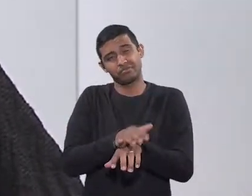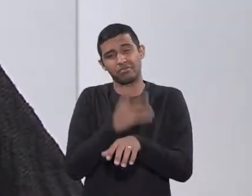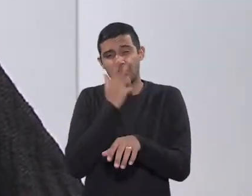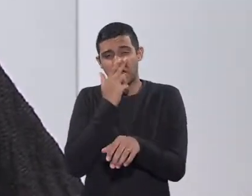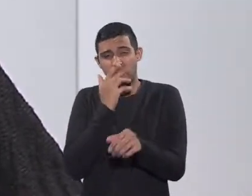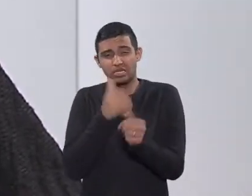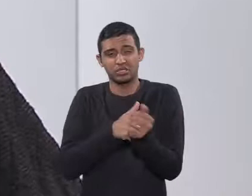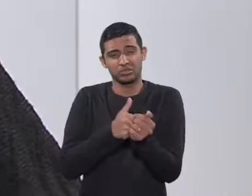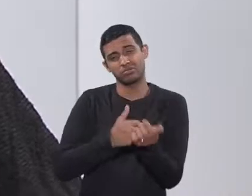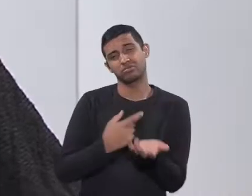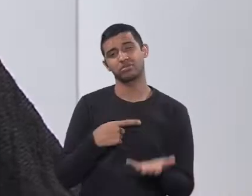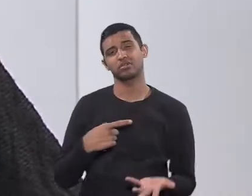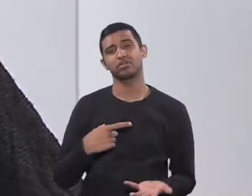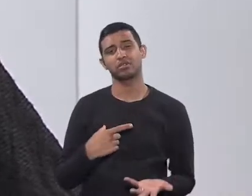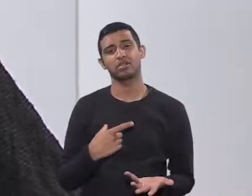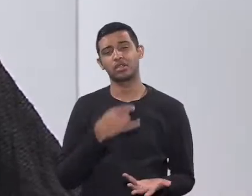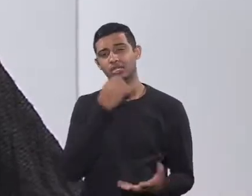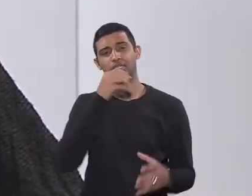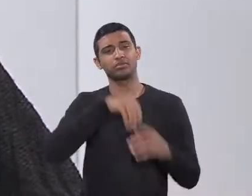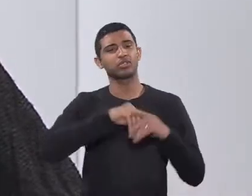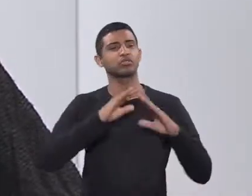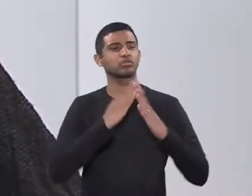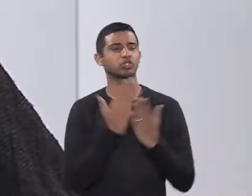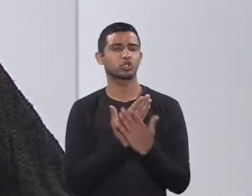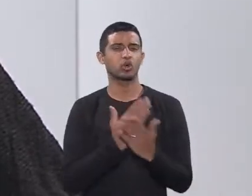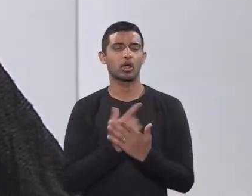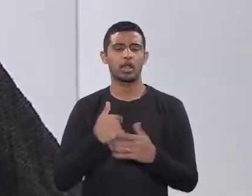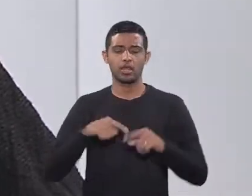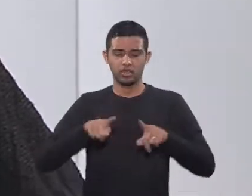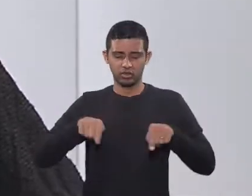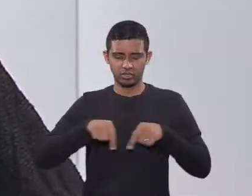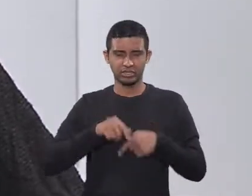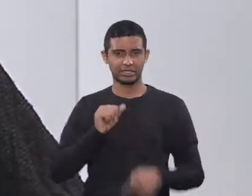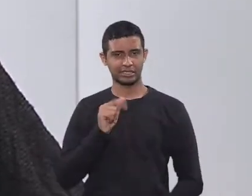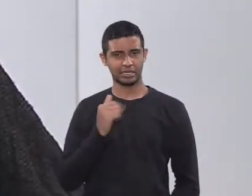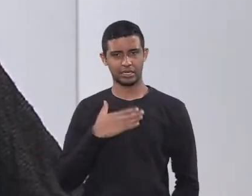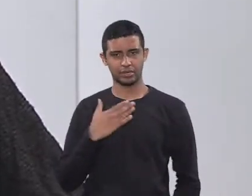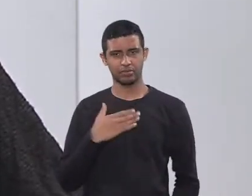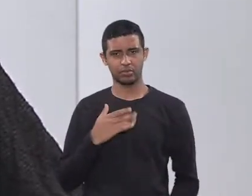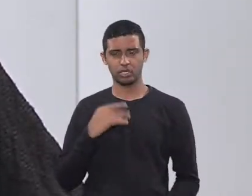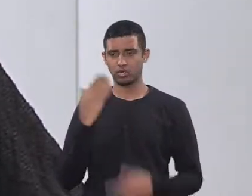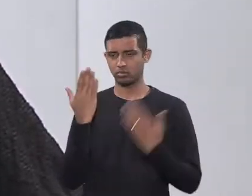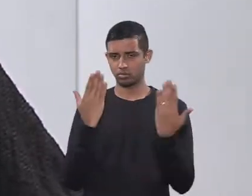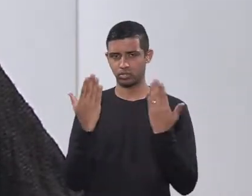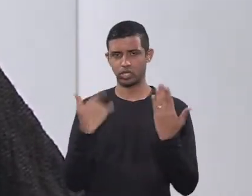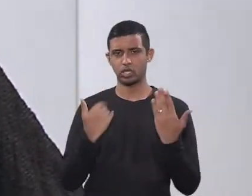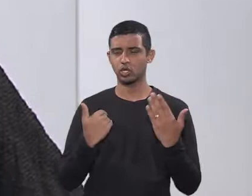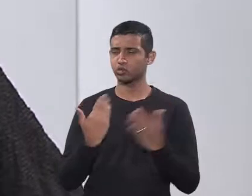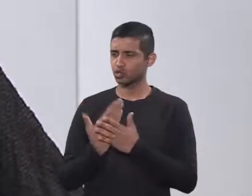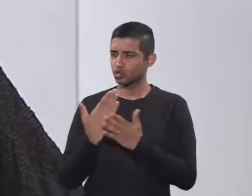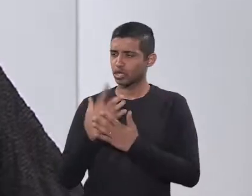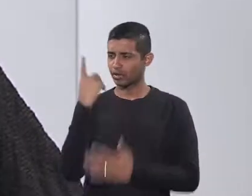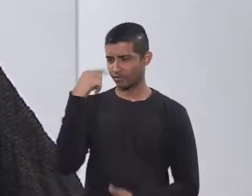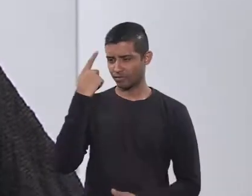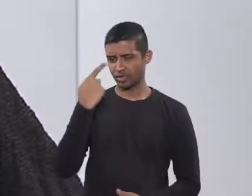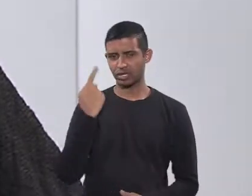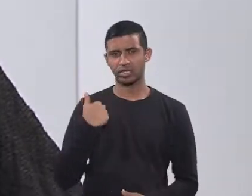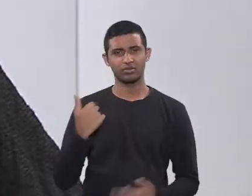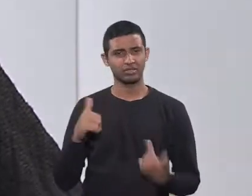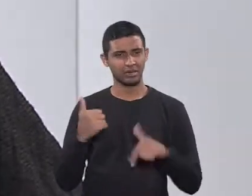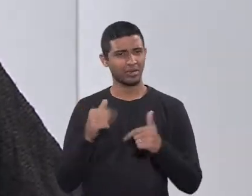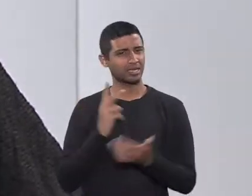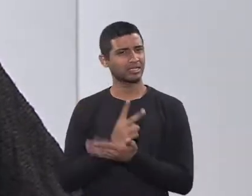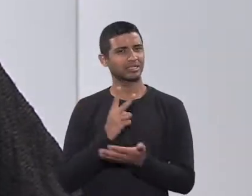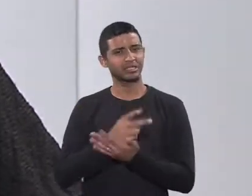nas escolas. Eu, no consultório, eu até estudei direito por conta disso, porque sempre trabalhei em serviço